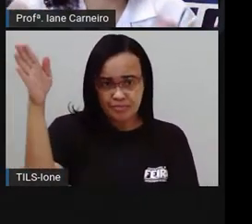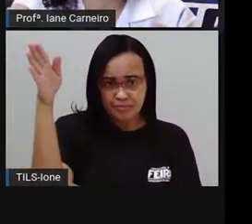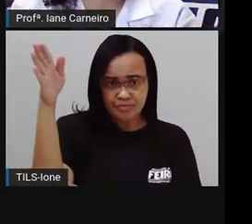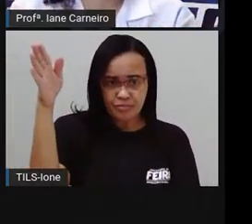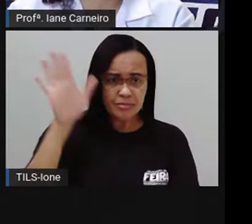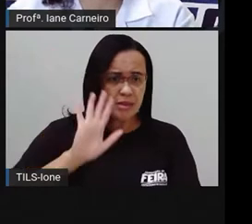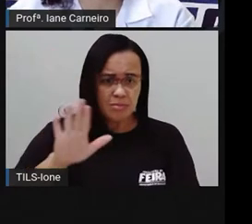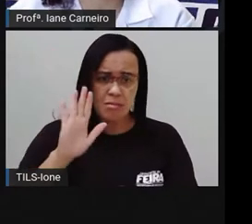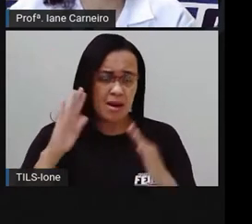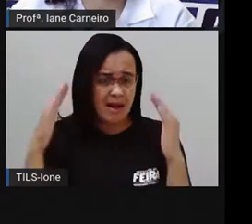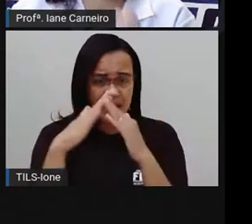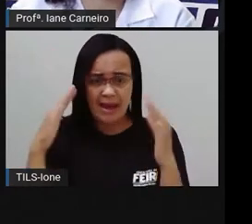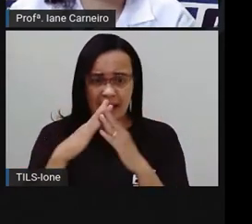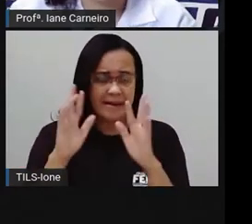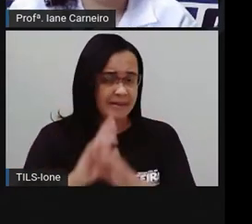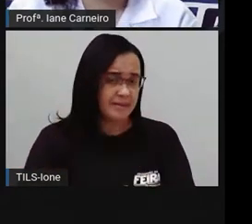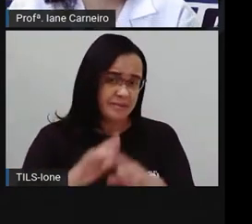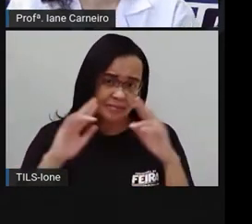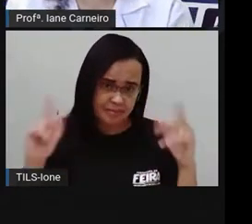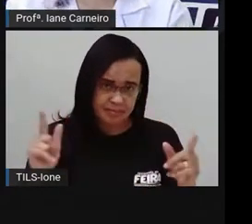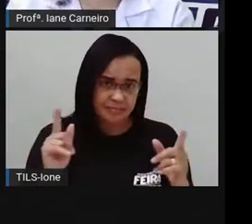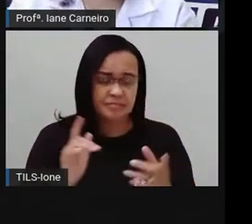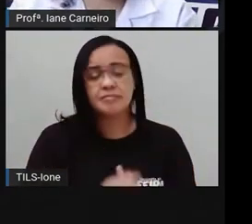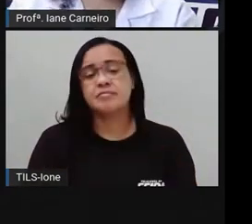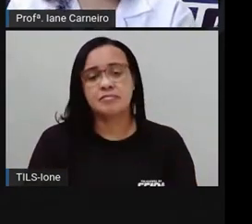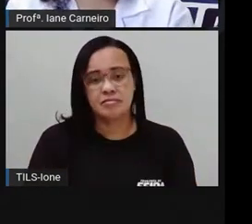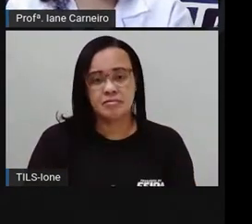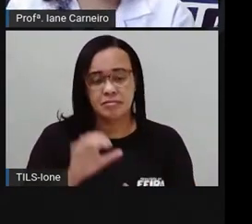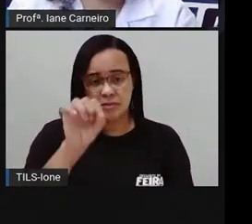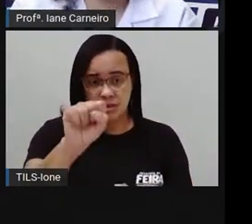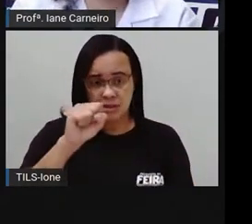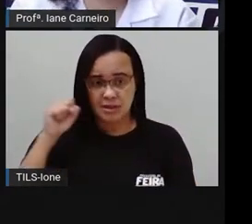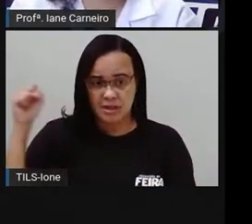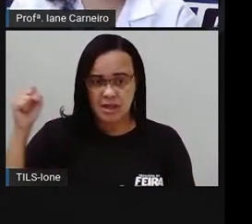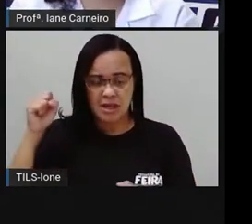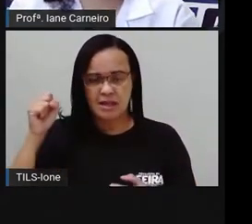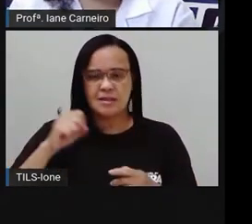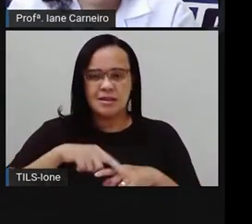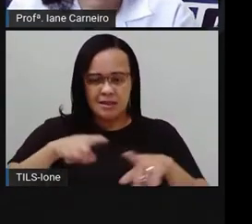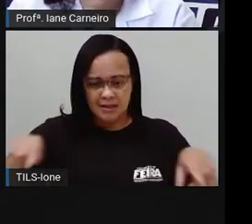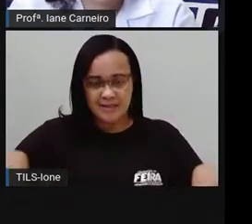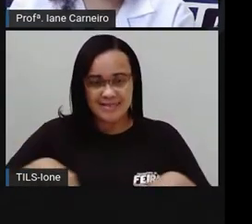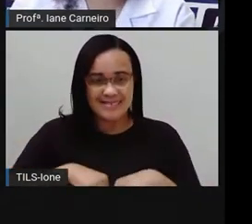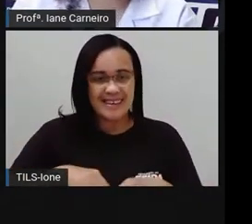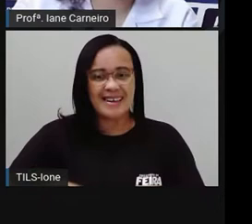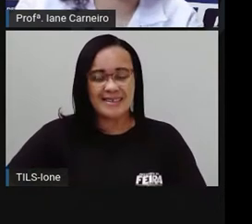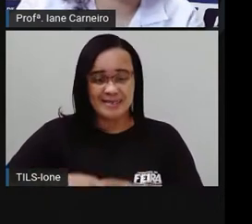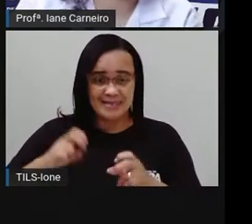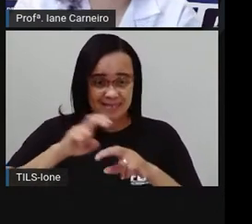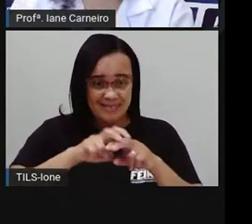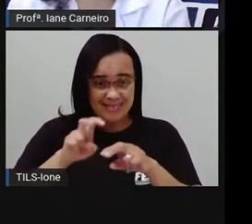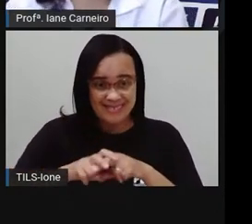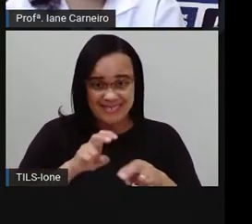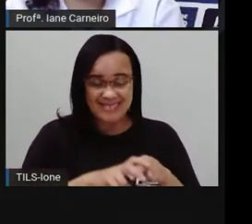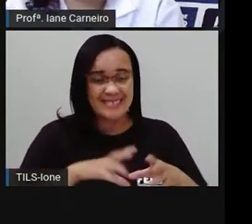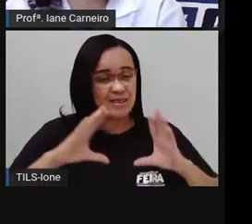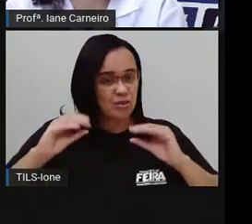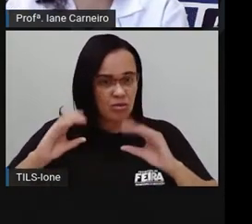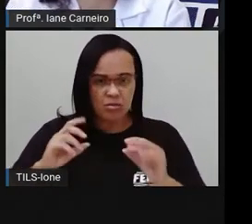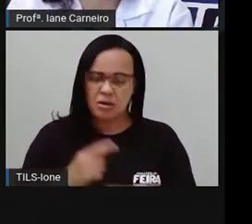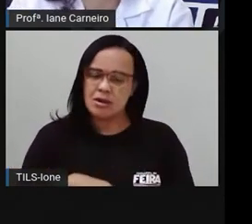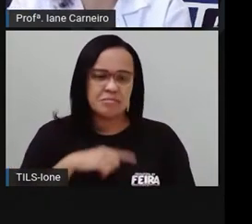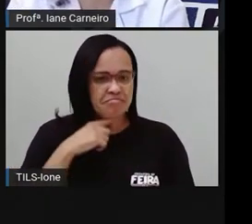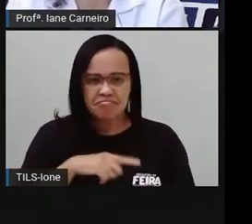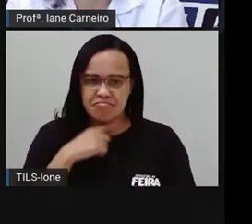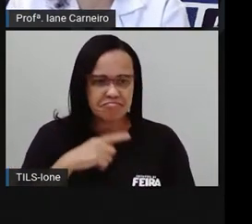deixar geladinhas as bebidas, a comida. Uma geladeira na sala também não dá, né, gente? Então, cada objeto, cada eletrodoméstico